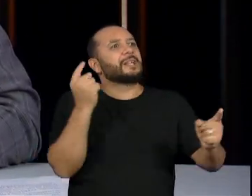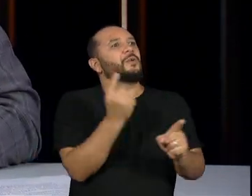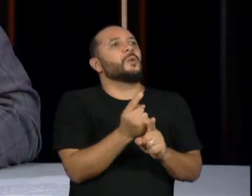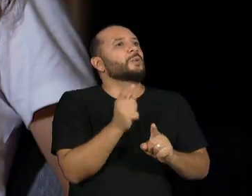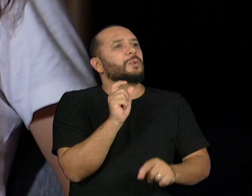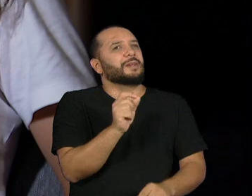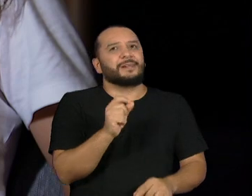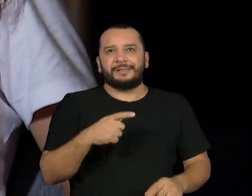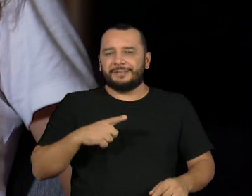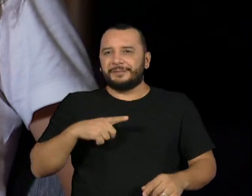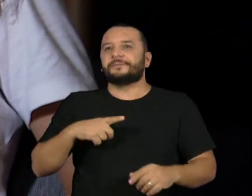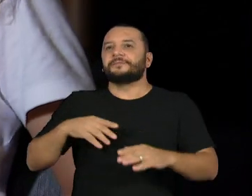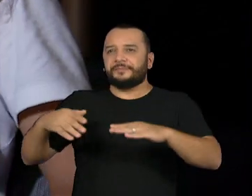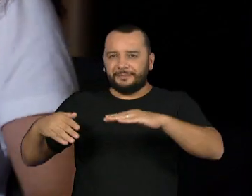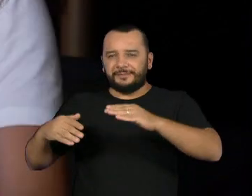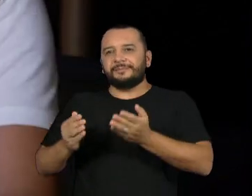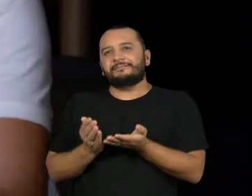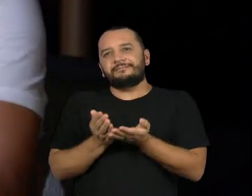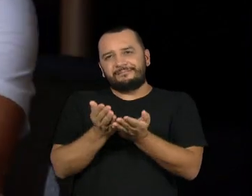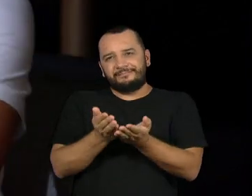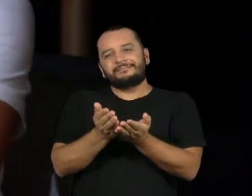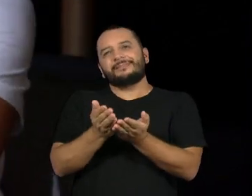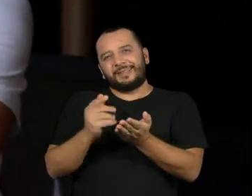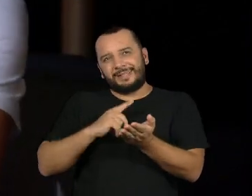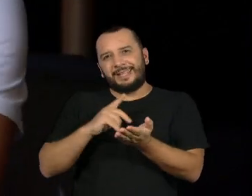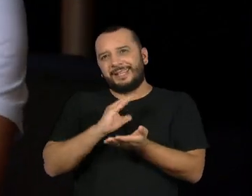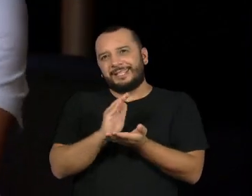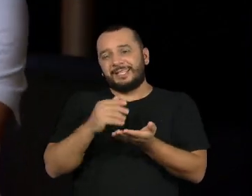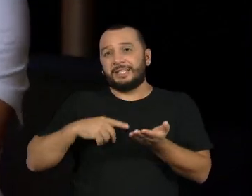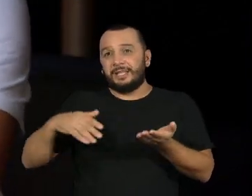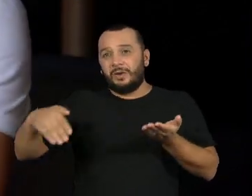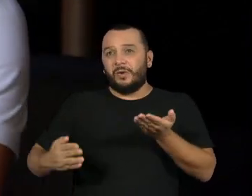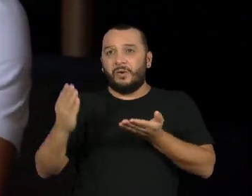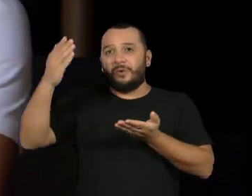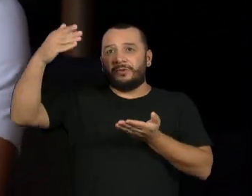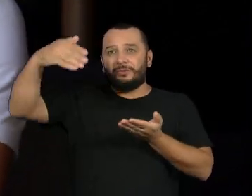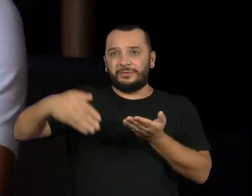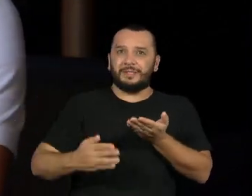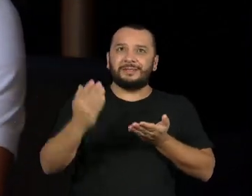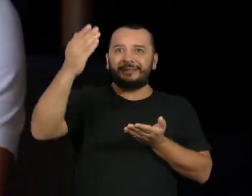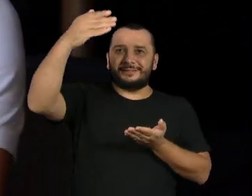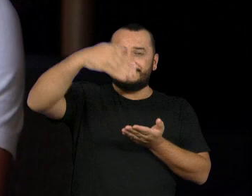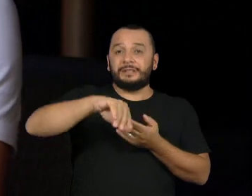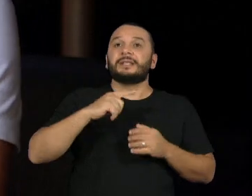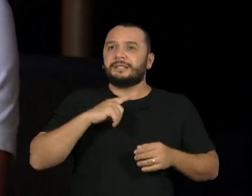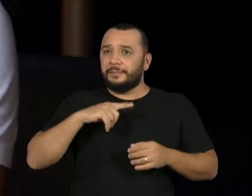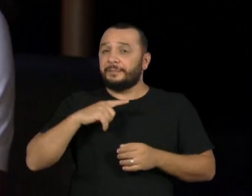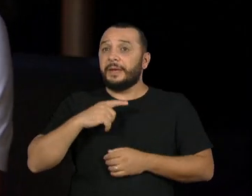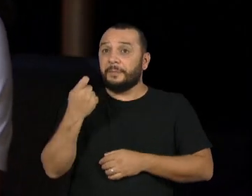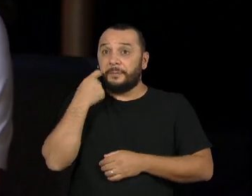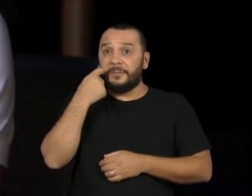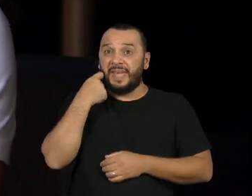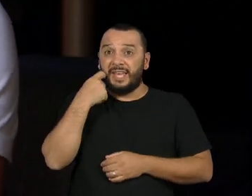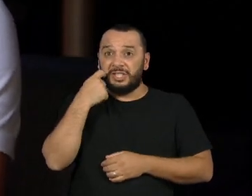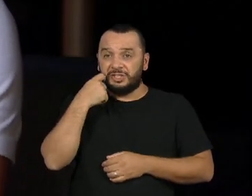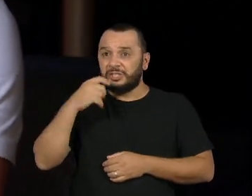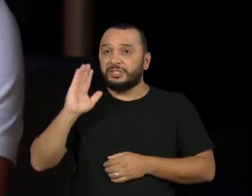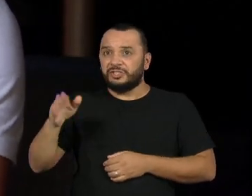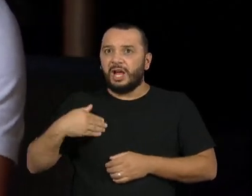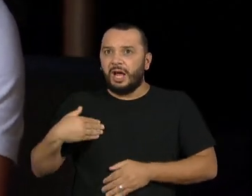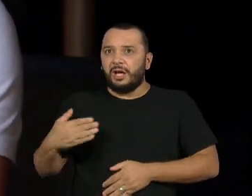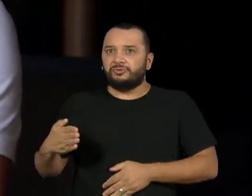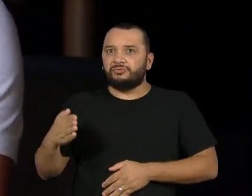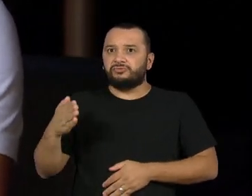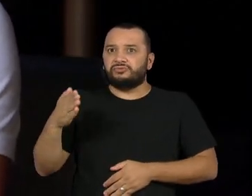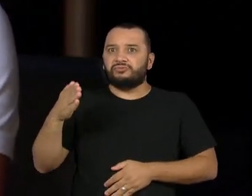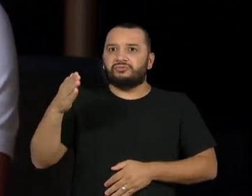meio? Golfinhos. Golfinhos. Encontro bastante. Muitos peixes voadores. Eu não imaginava, assim, que existissem tantos. E